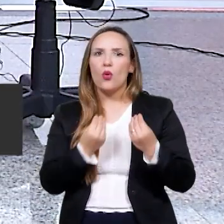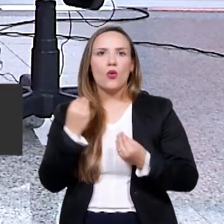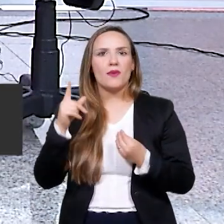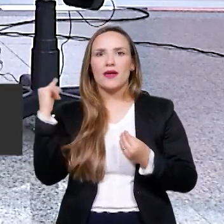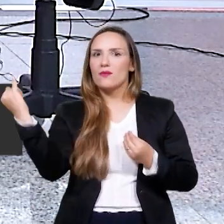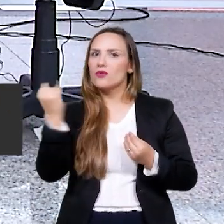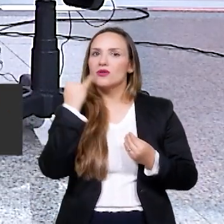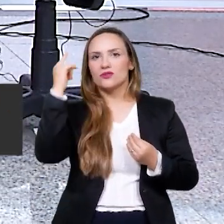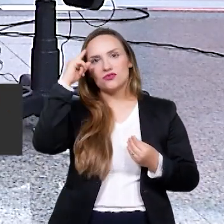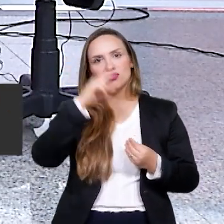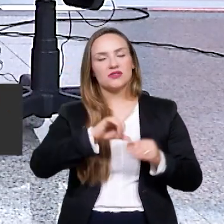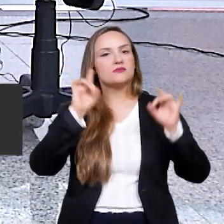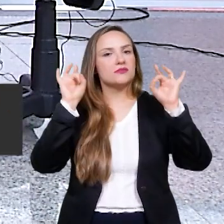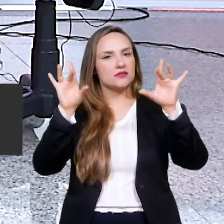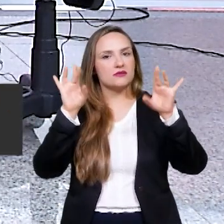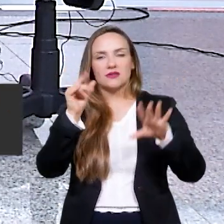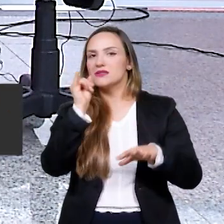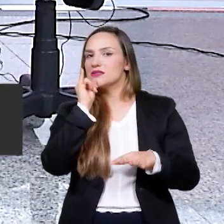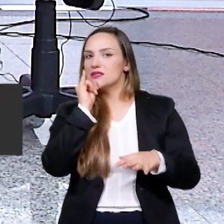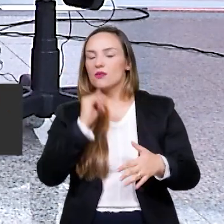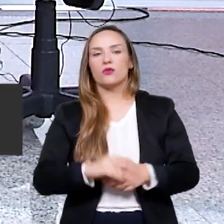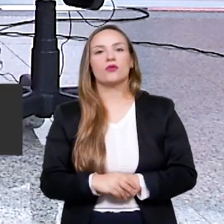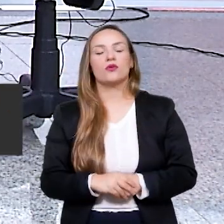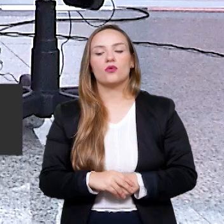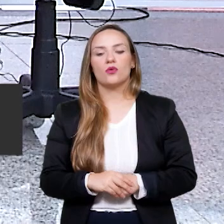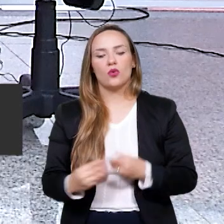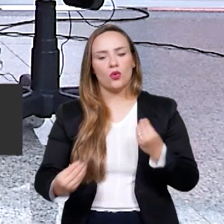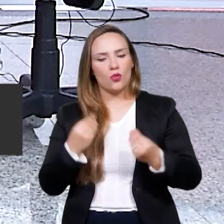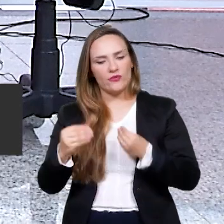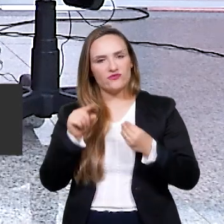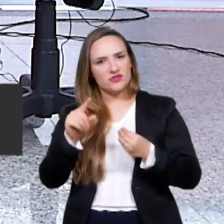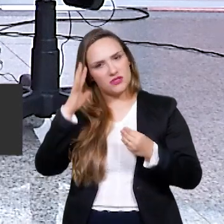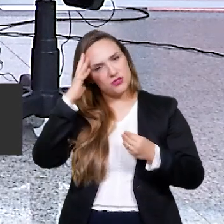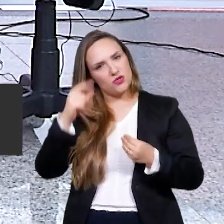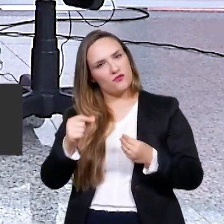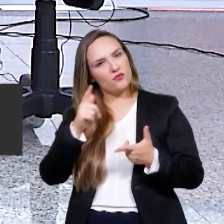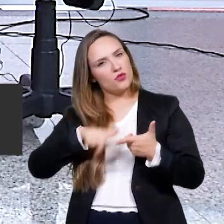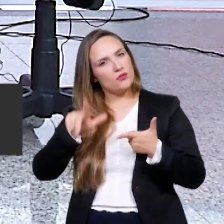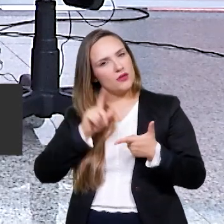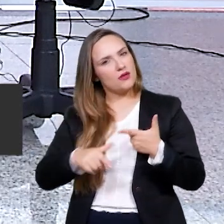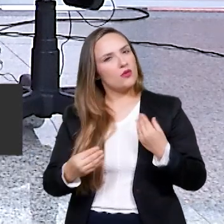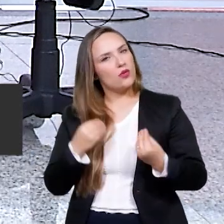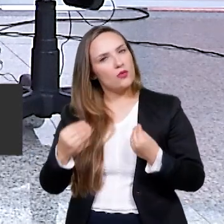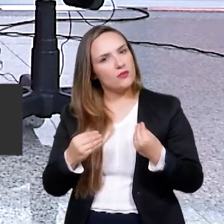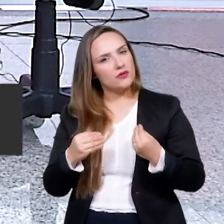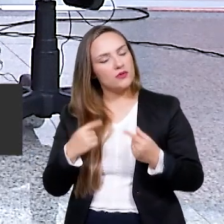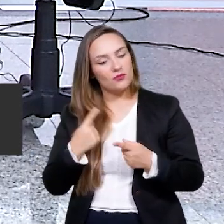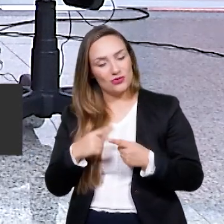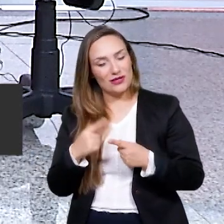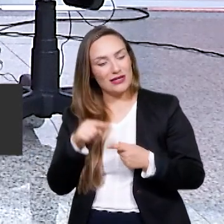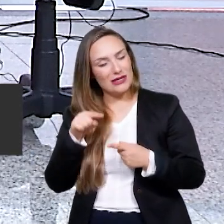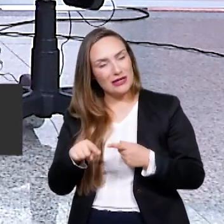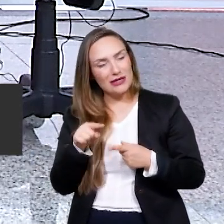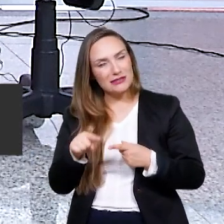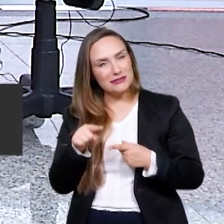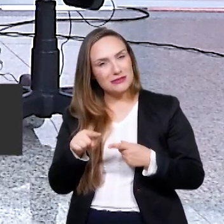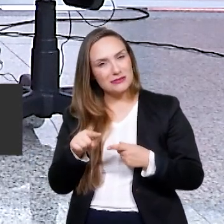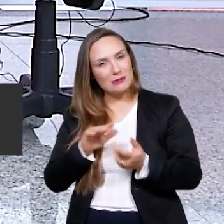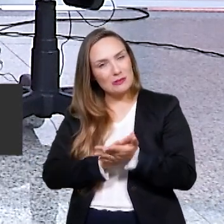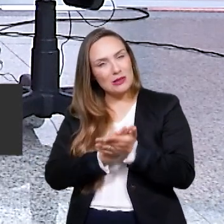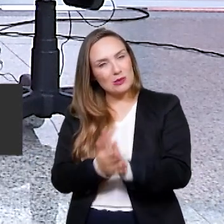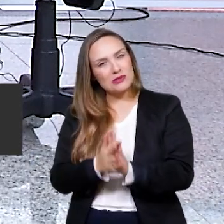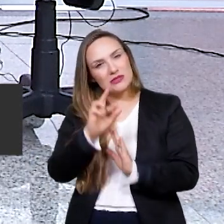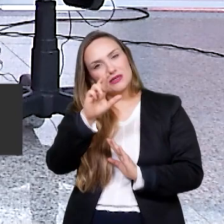tamanho da importância dessa data. Você não resolve um problema tão nefasto como é